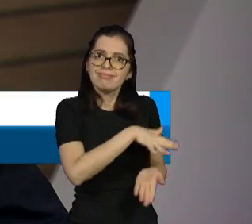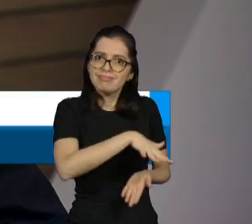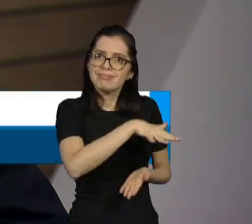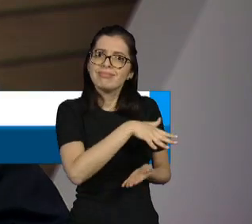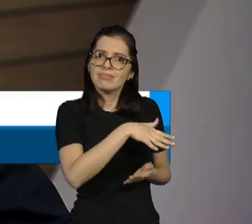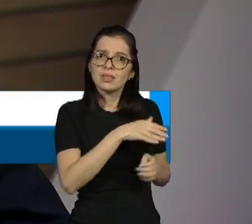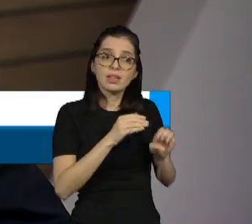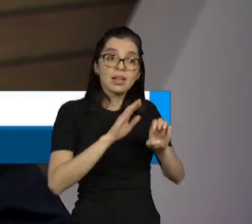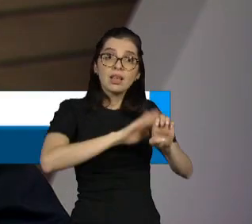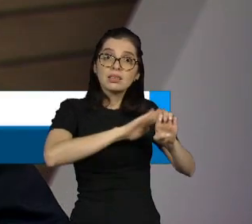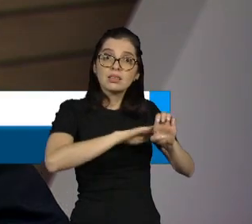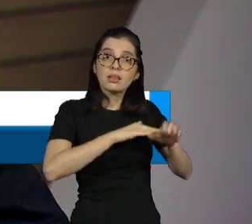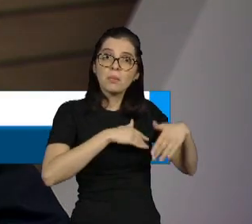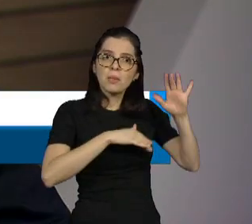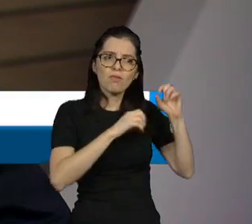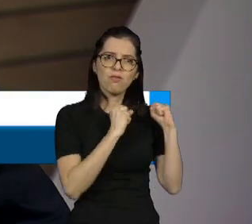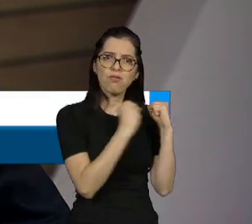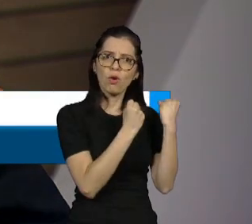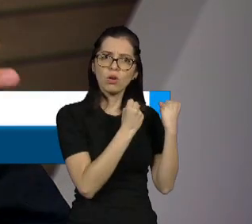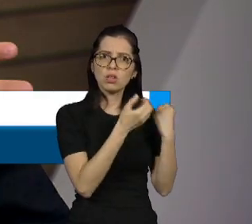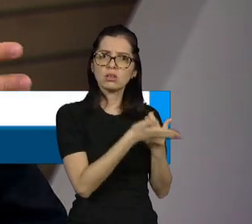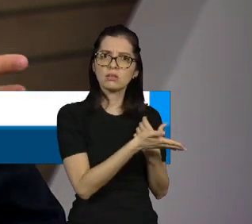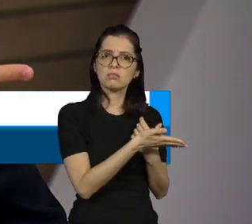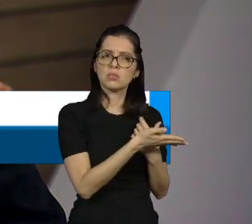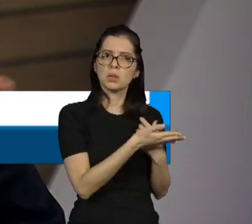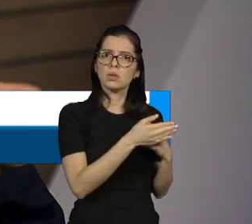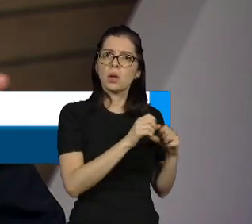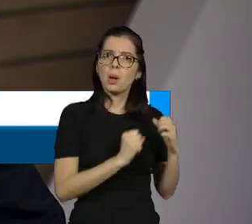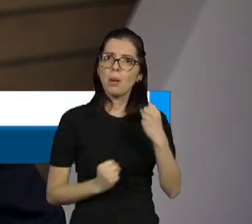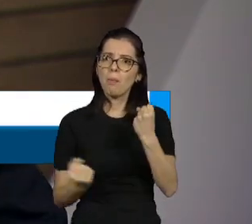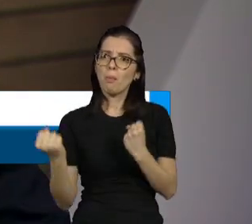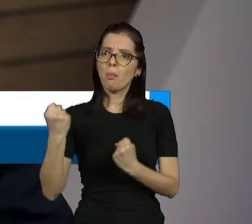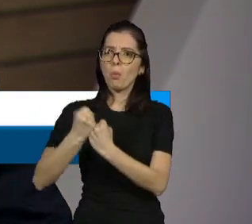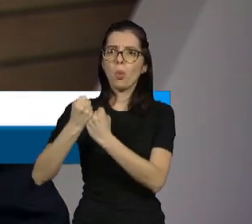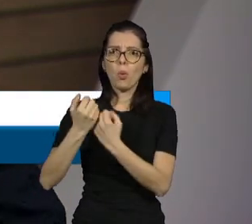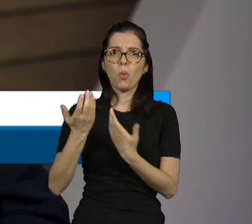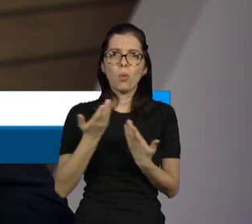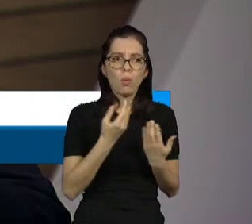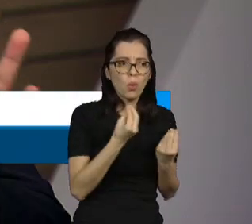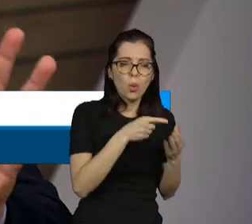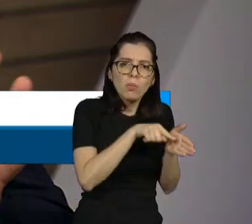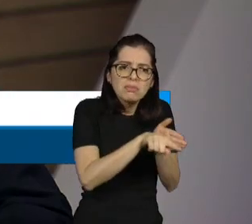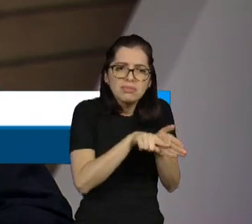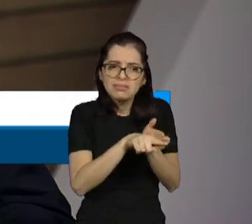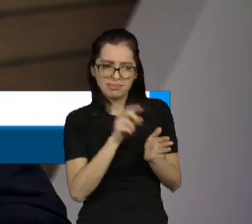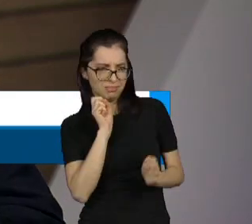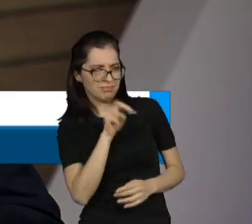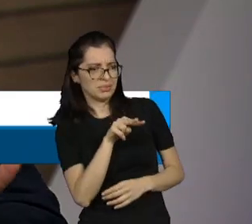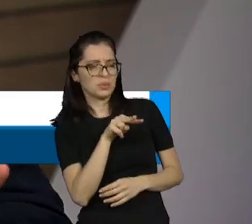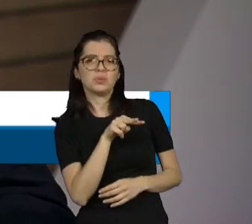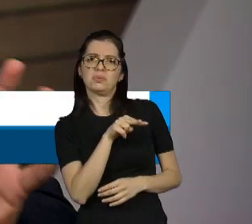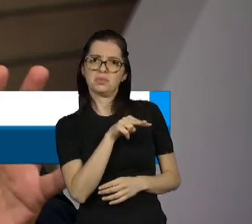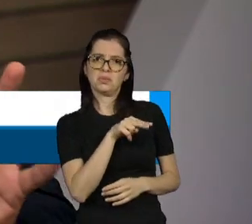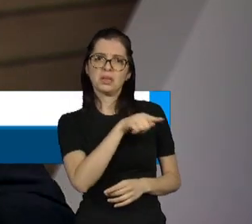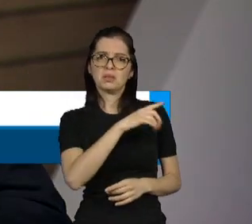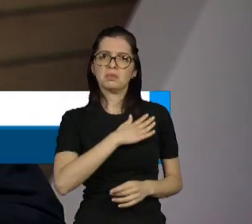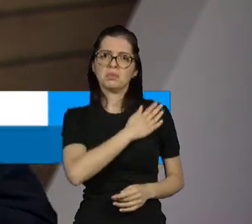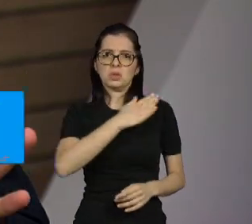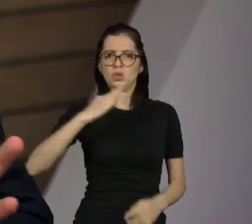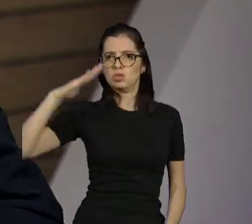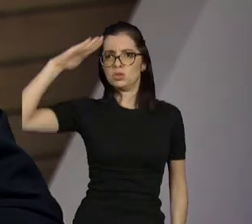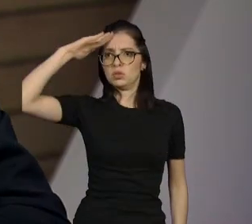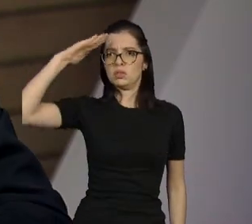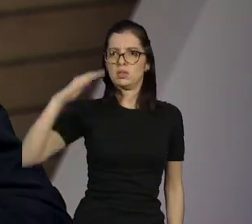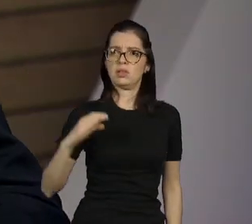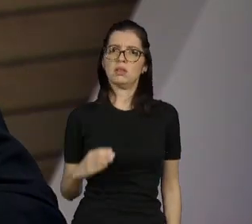esquerda, pega muito o capitão Wagner, tanto que numa entrevista recente para jornal local, ele tentou se afastar um pouco.